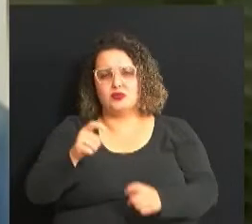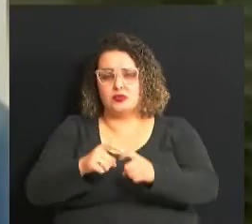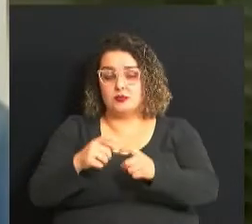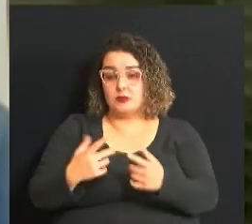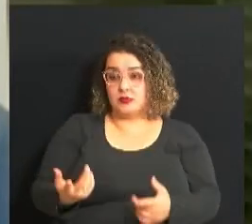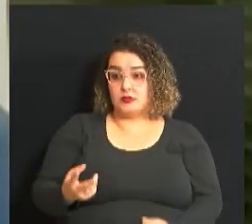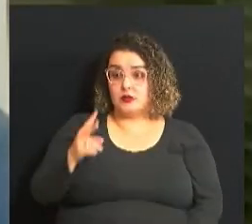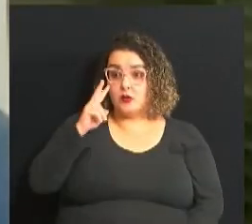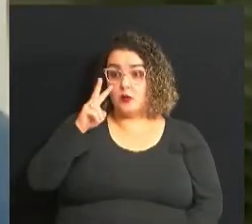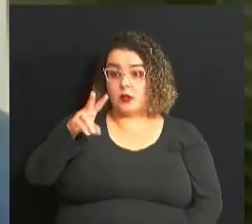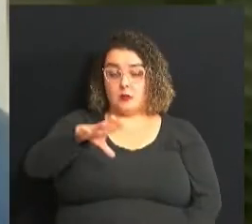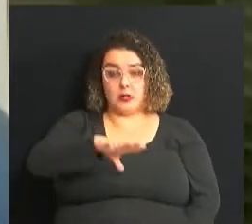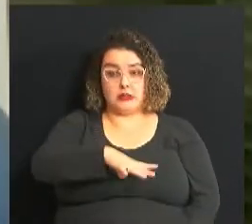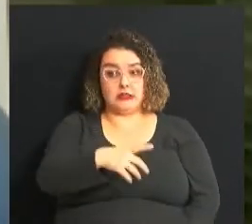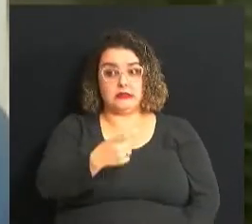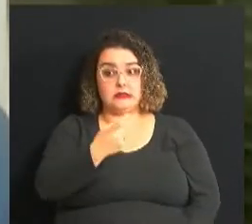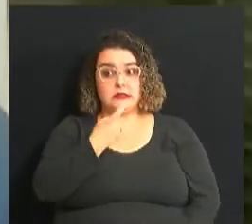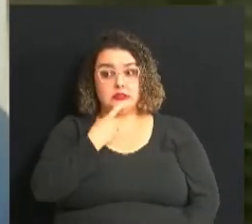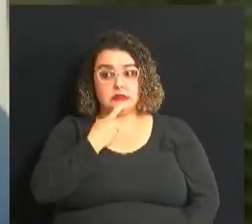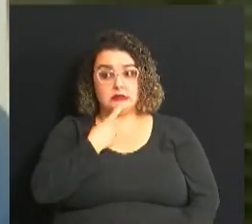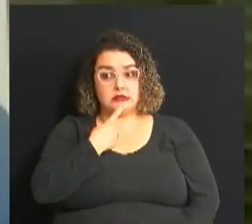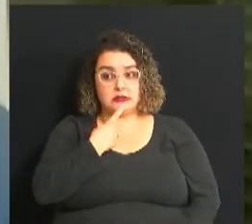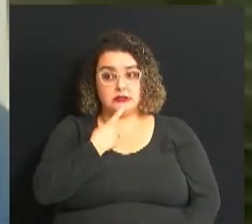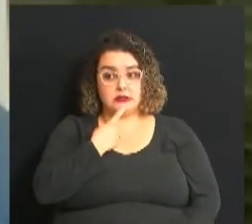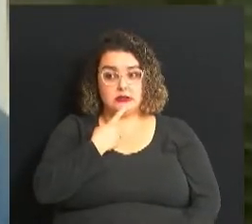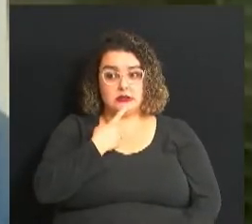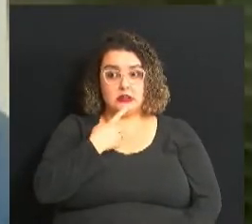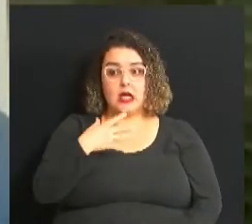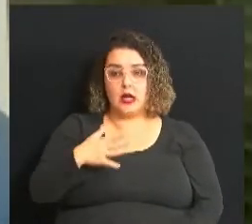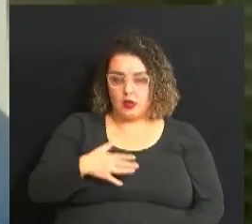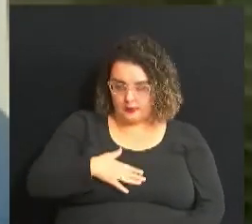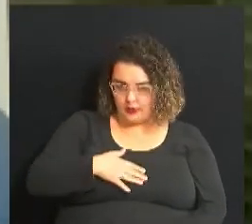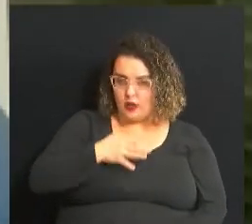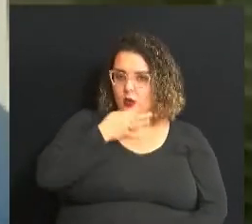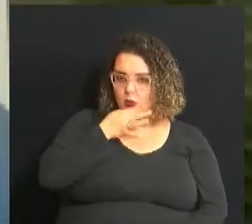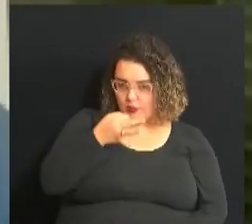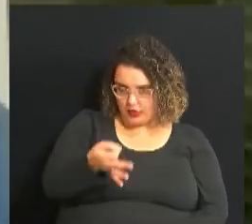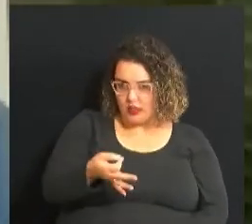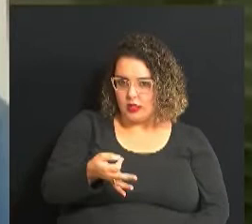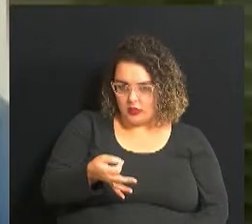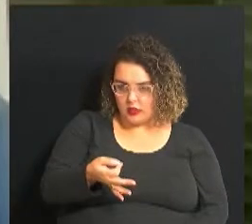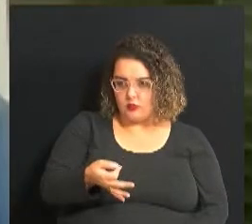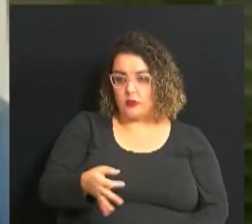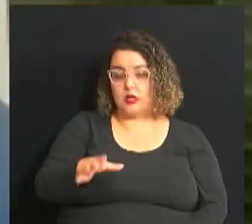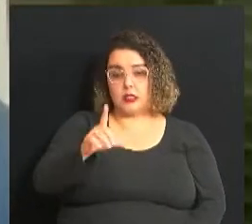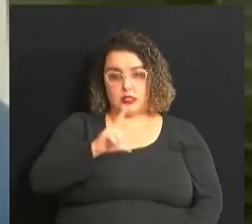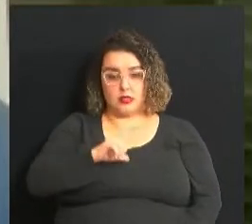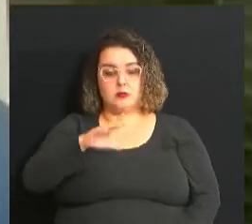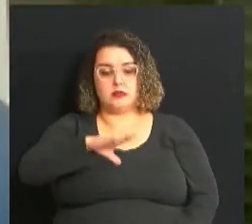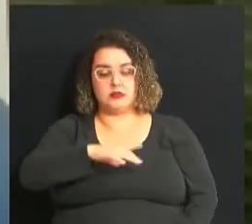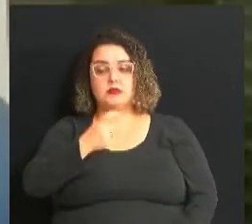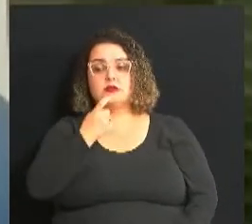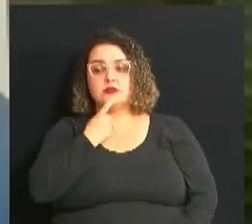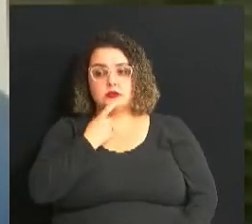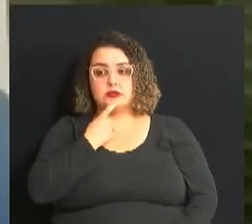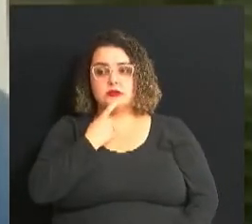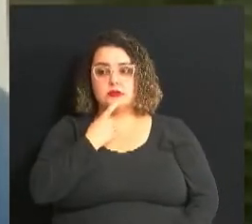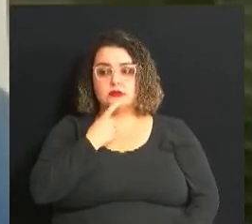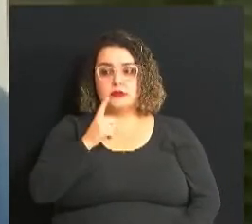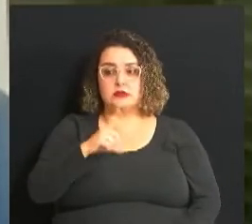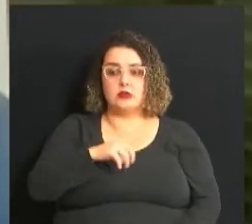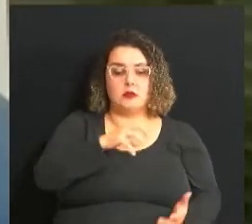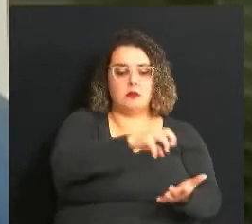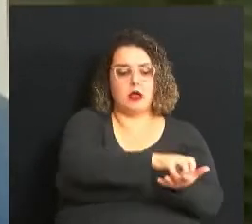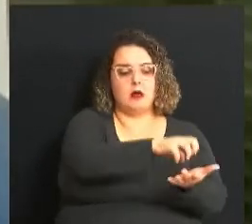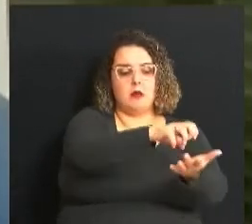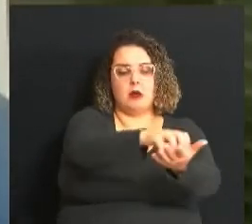Campinas, agora a minha crítica a essa questão. Nós temos na cidade de Campinas alguns centros que são de